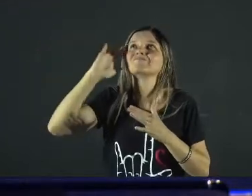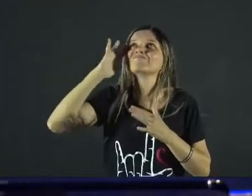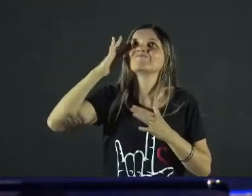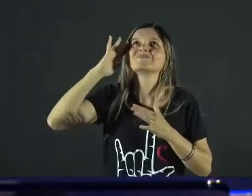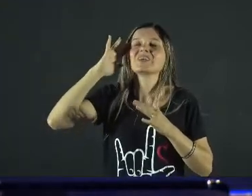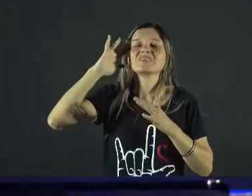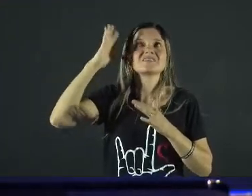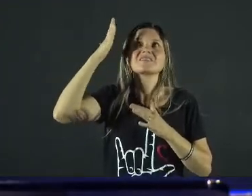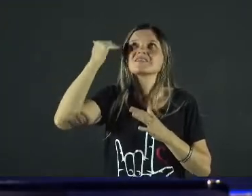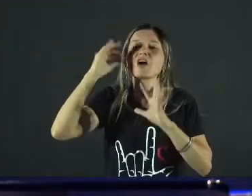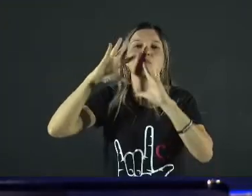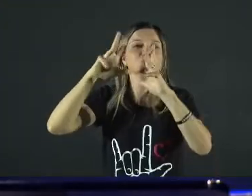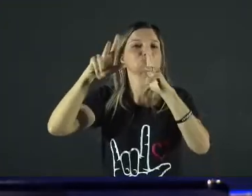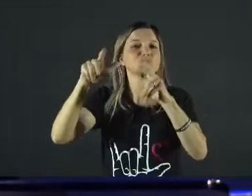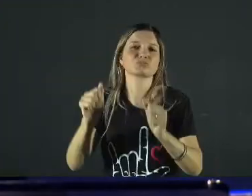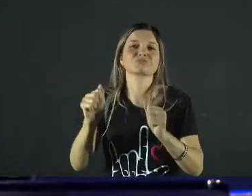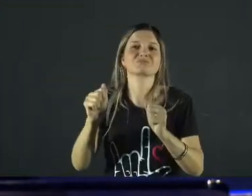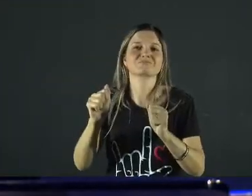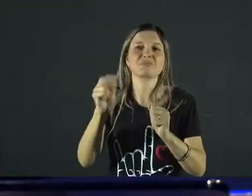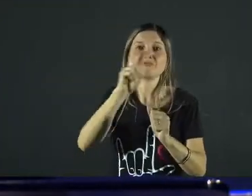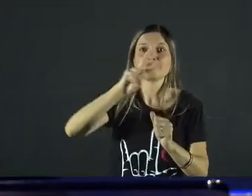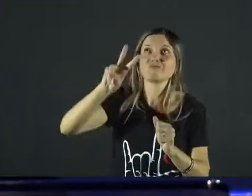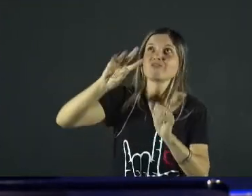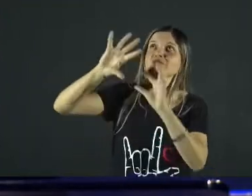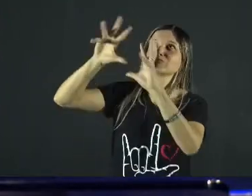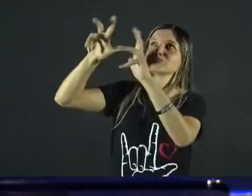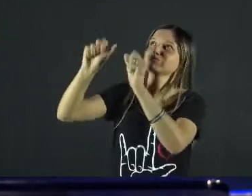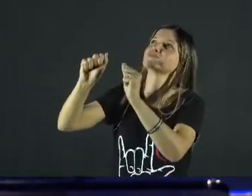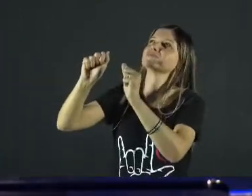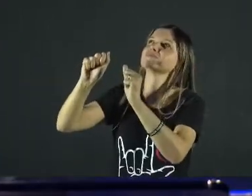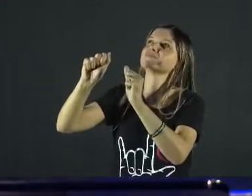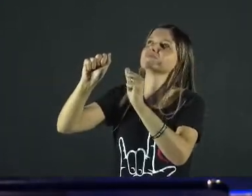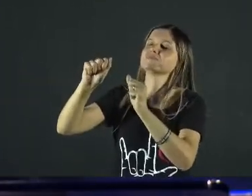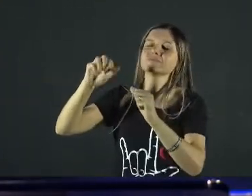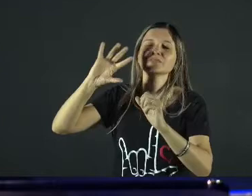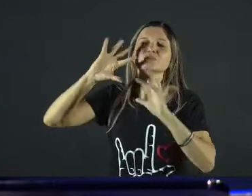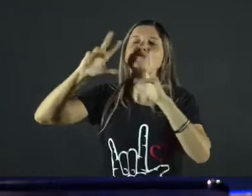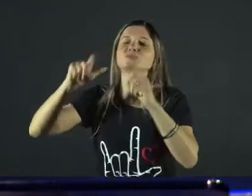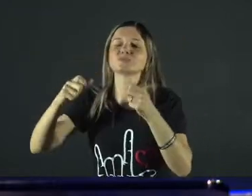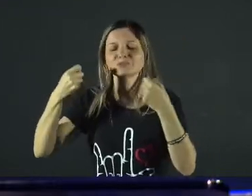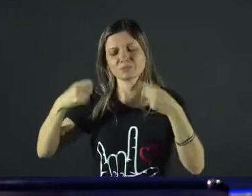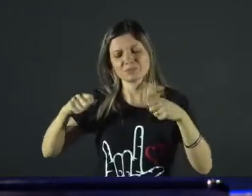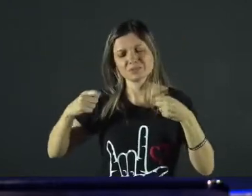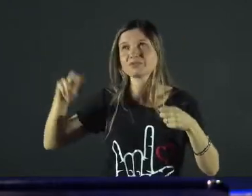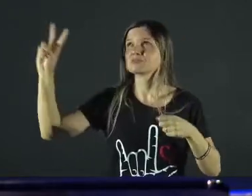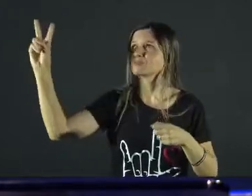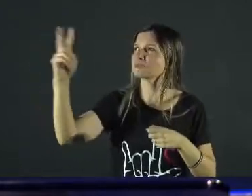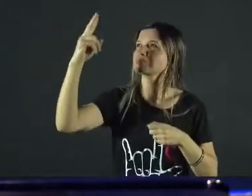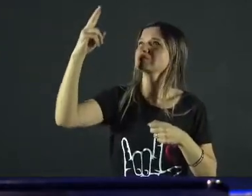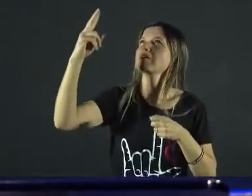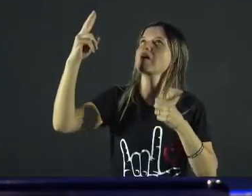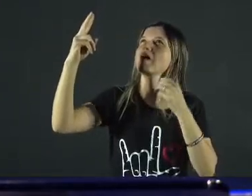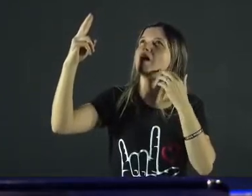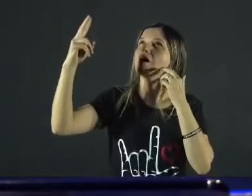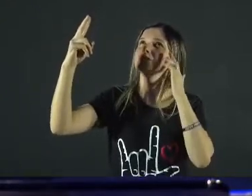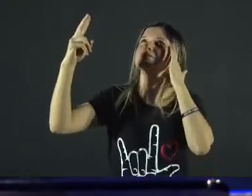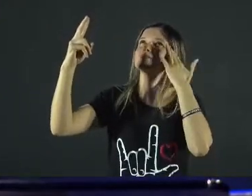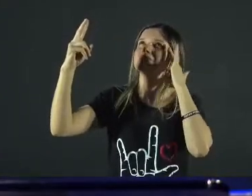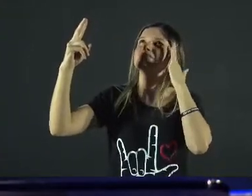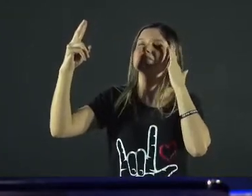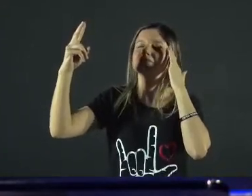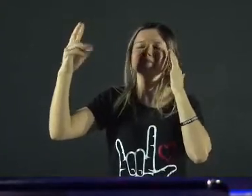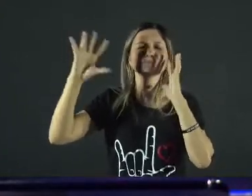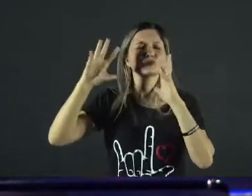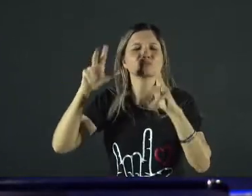tem ciência de todas as coisas, de tudo que nós precisamos. Ele sabe o que você está